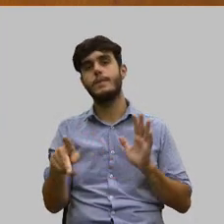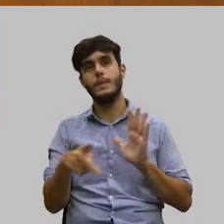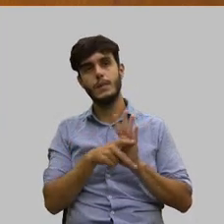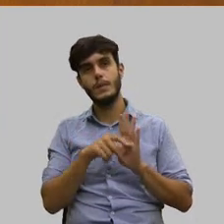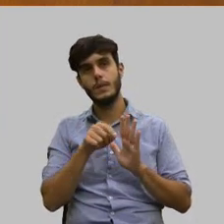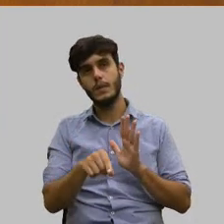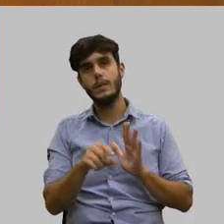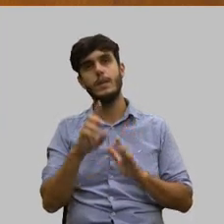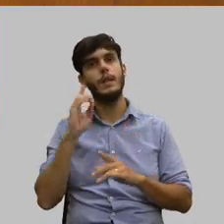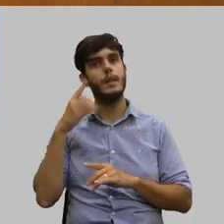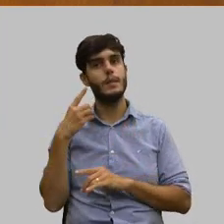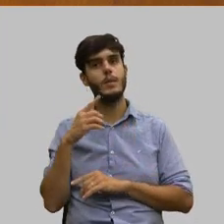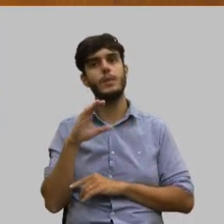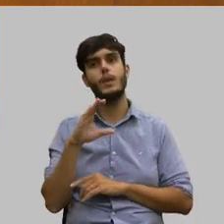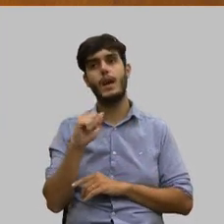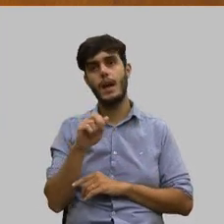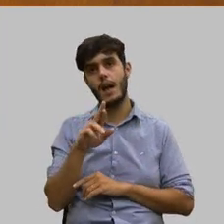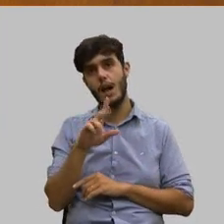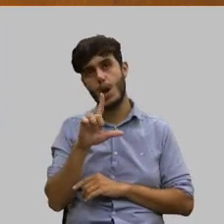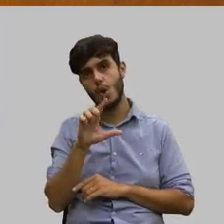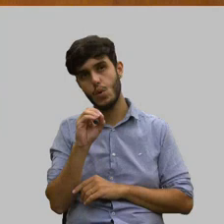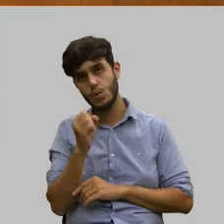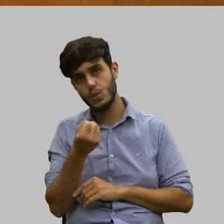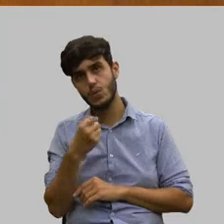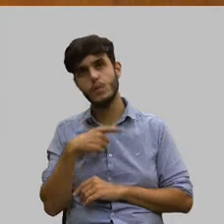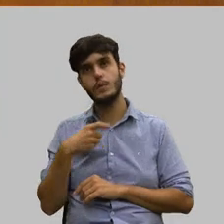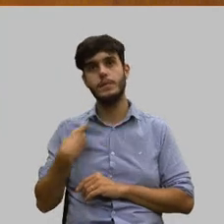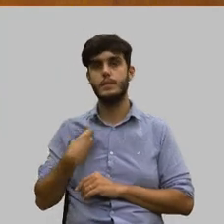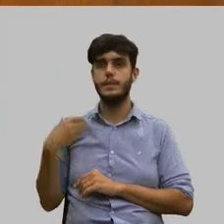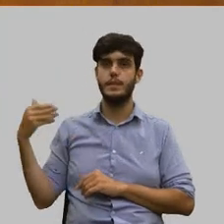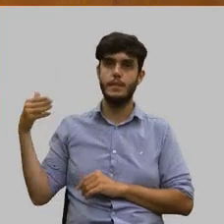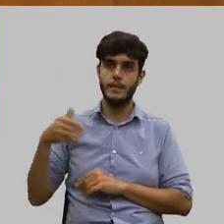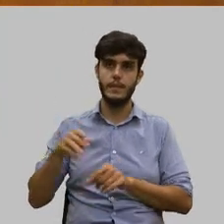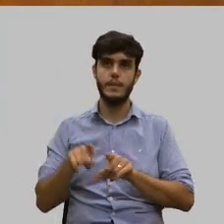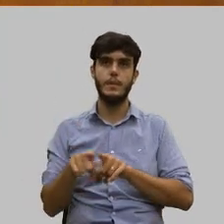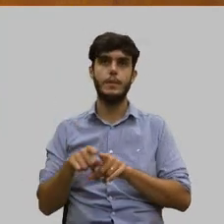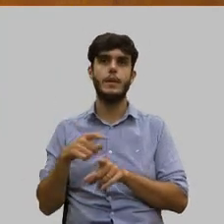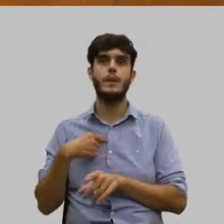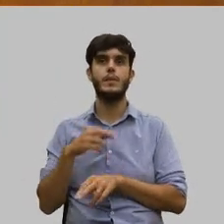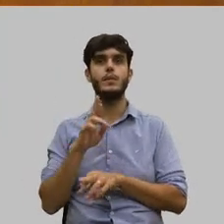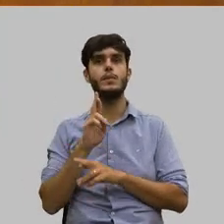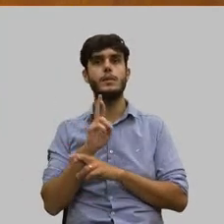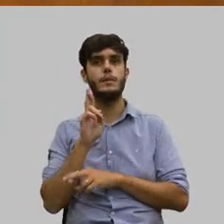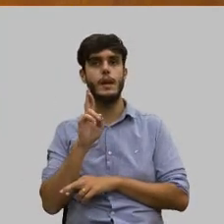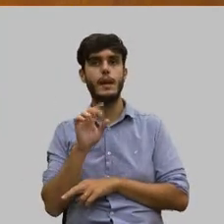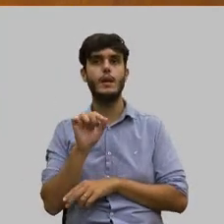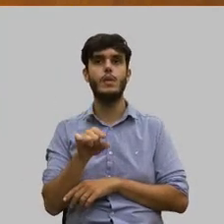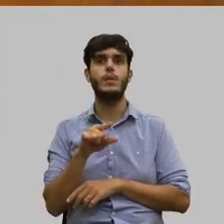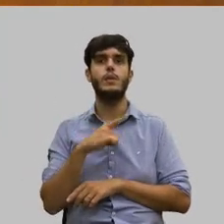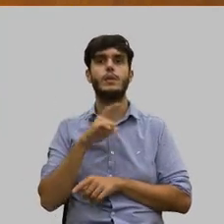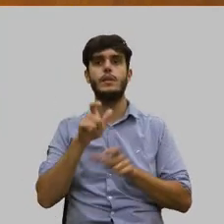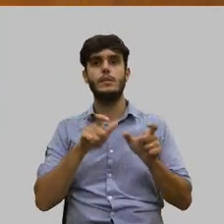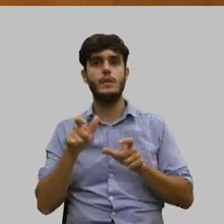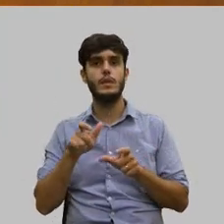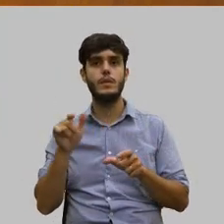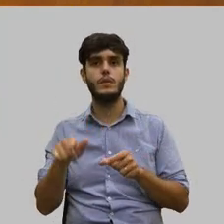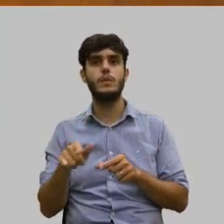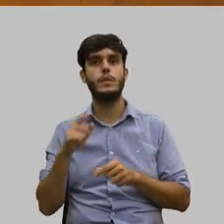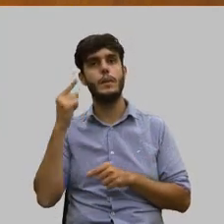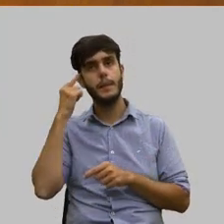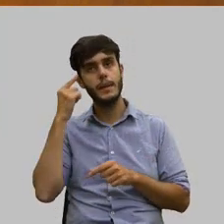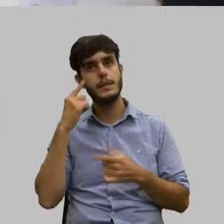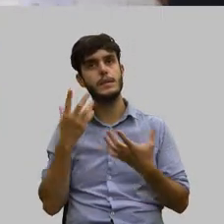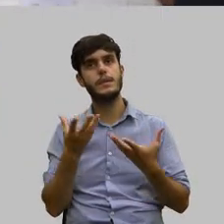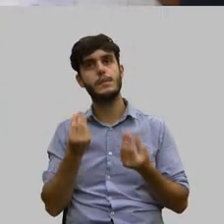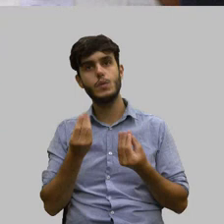deputado Carlos Henrique aqui eu agradeço a presença mas eu espero muito que suas excelências os deputados pensem